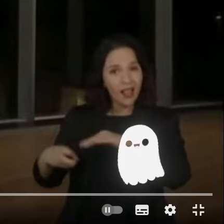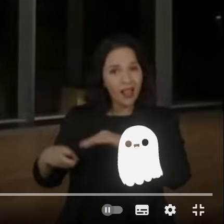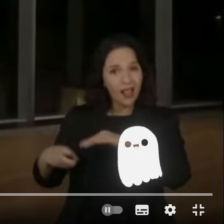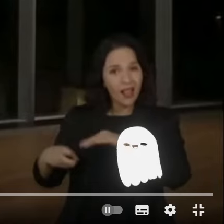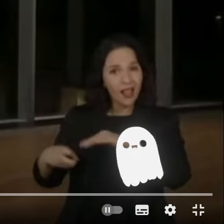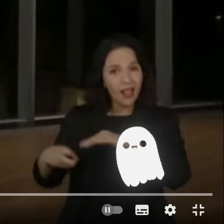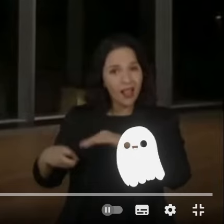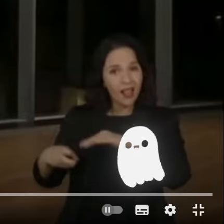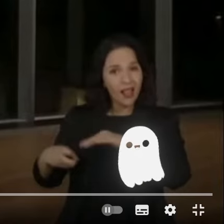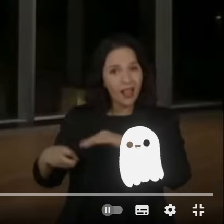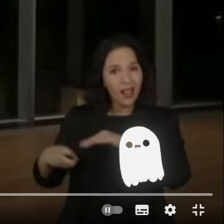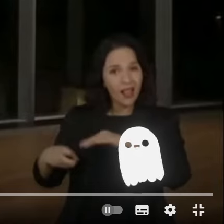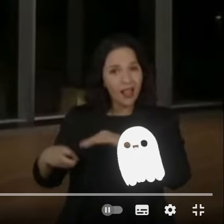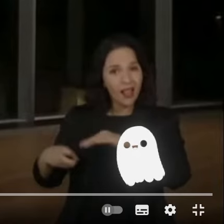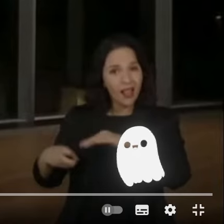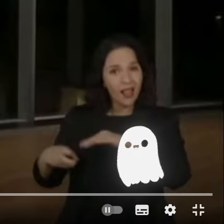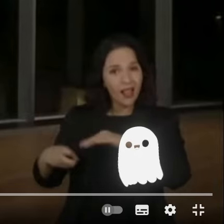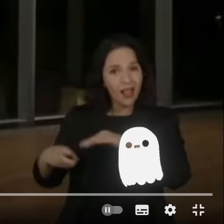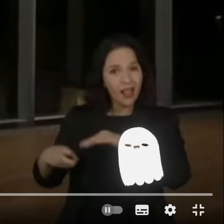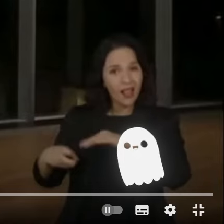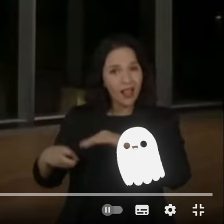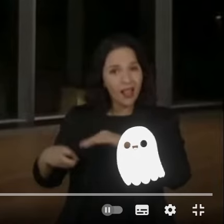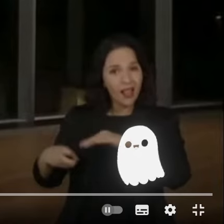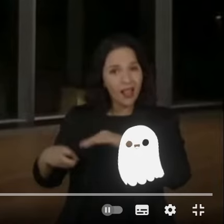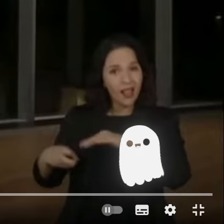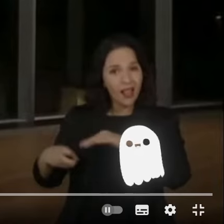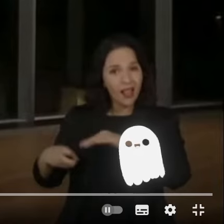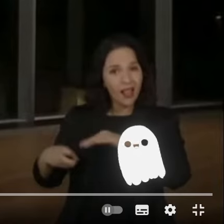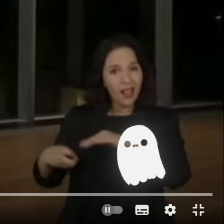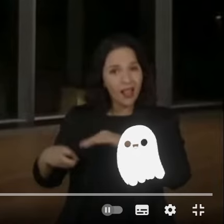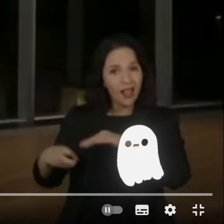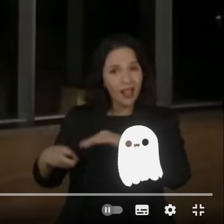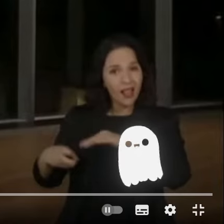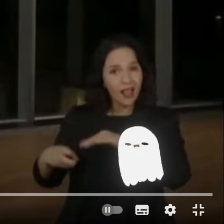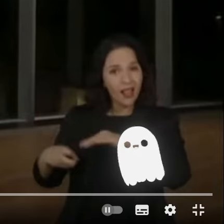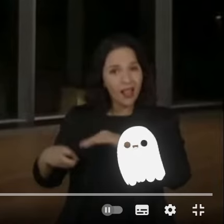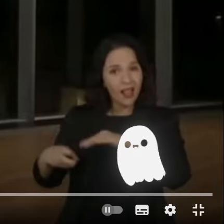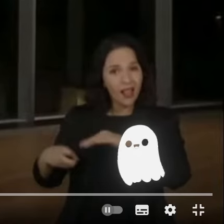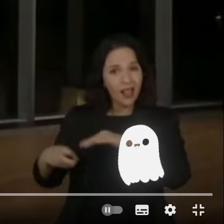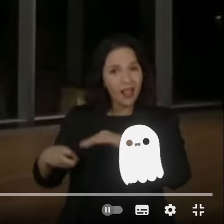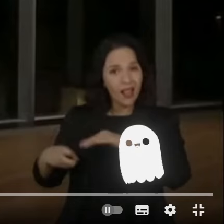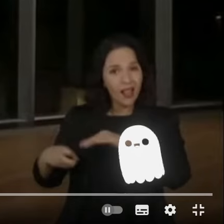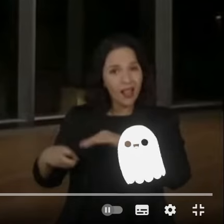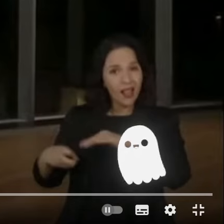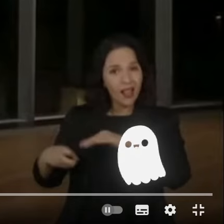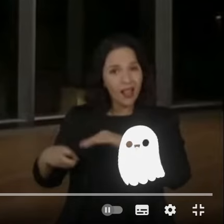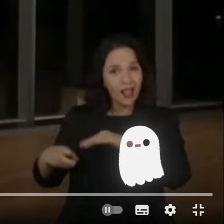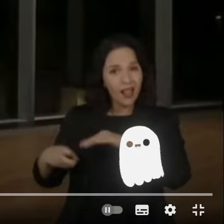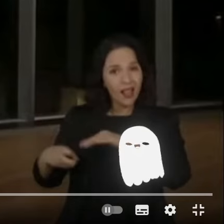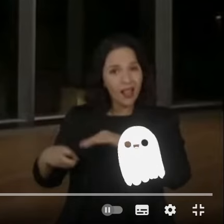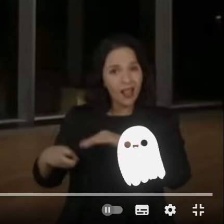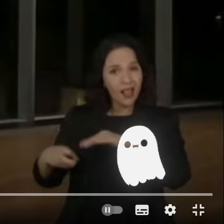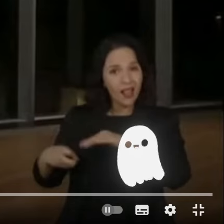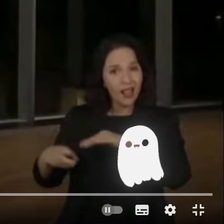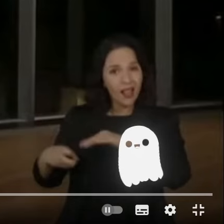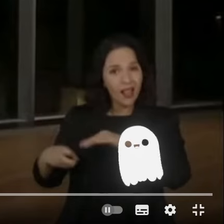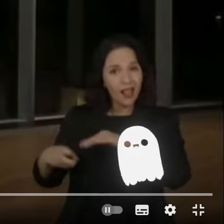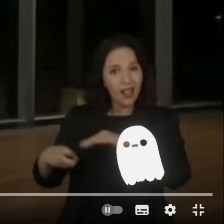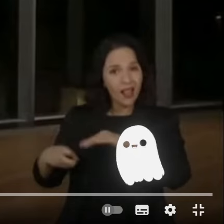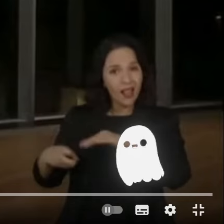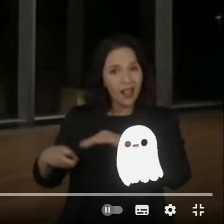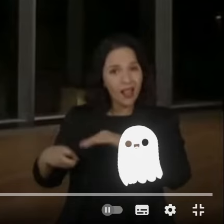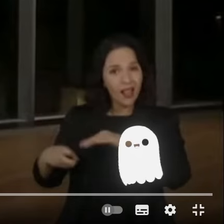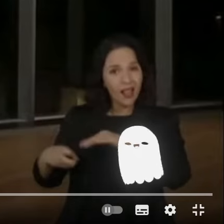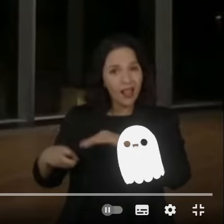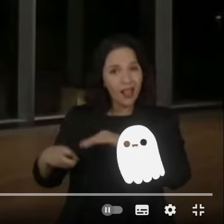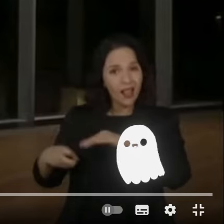com a prancha. No outro dia a gente saiu, ela tava na sacada, passamos, eu olhei pra ela, ela me olhou, ela ficou quietinha. Ela nunca